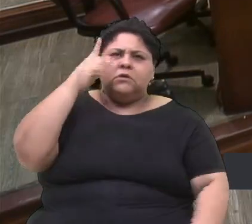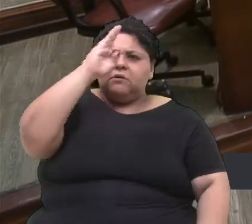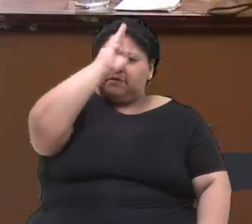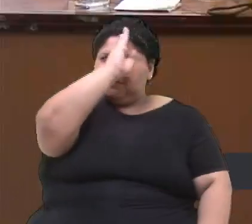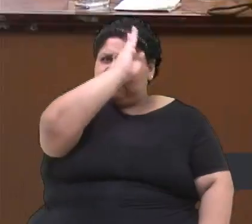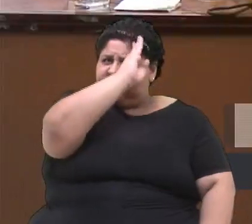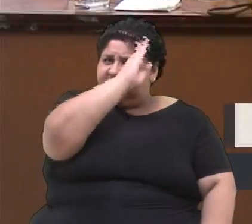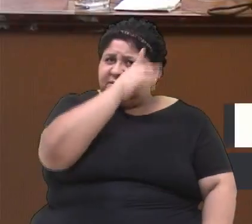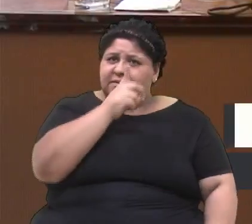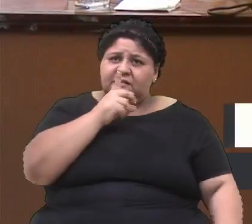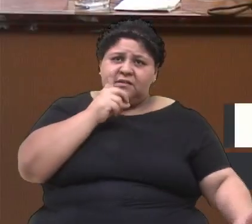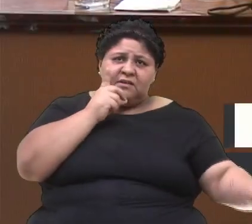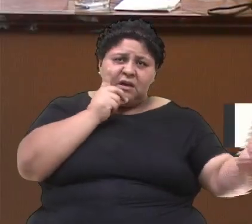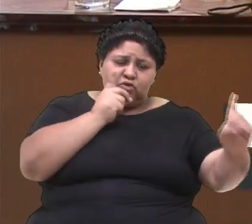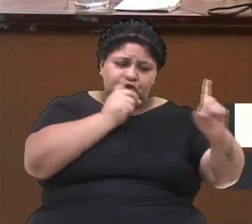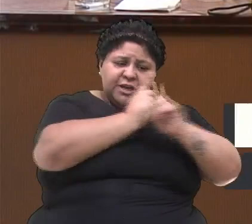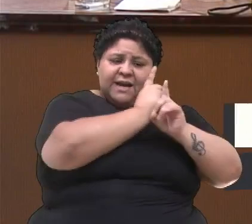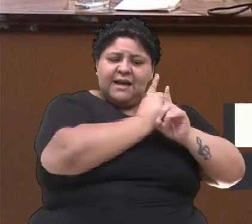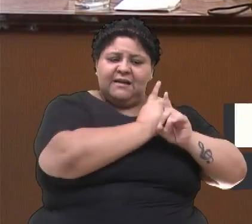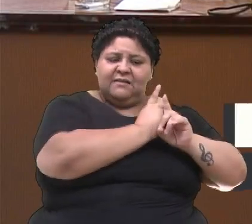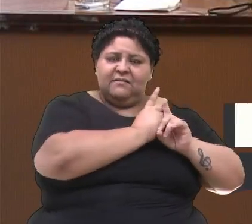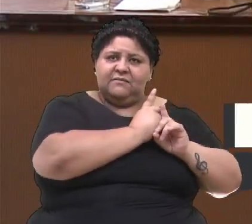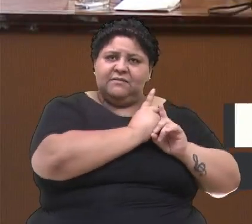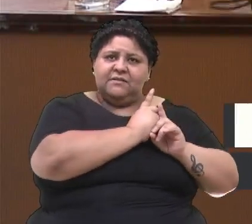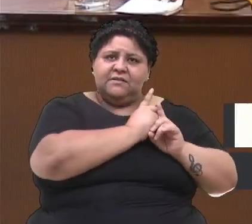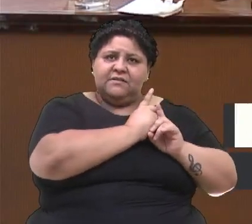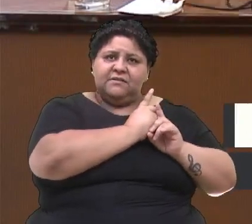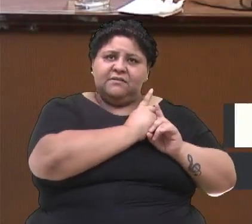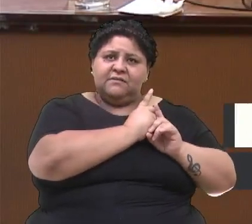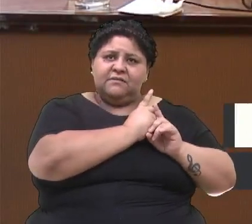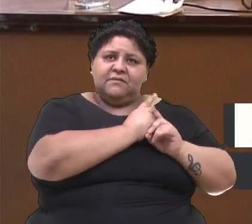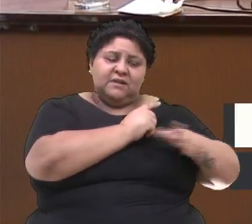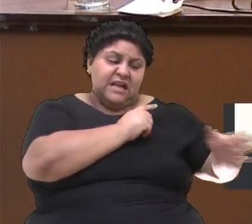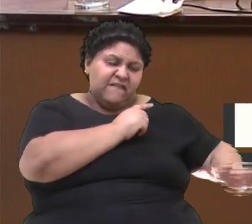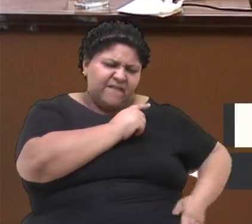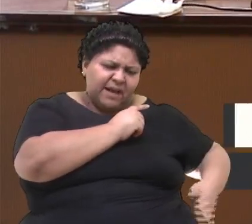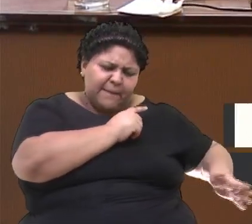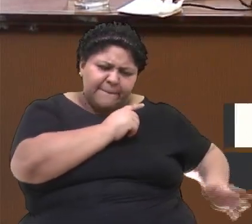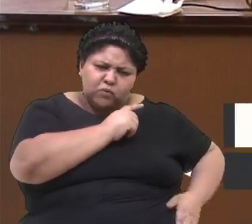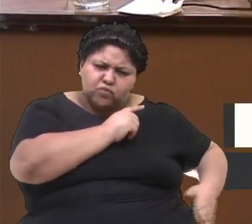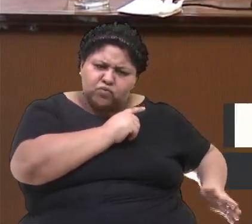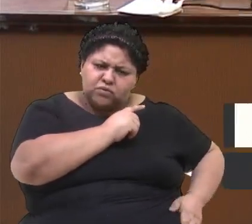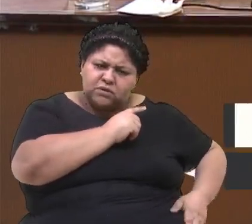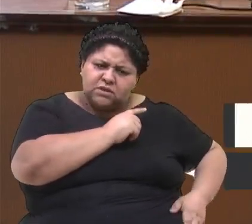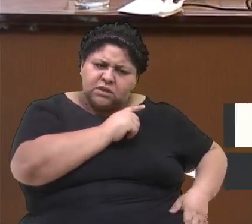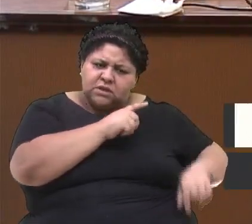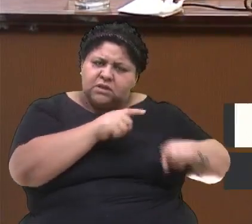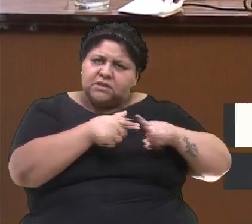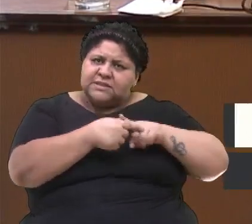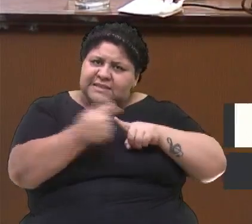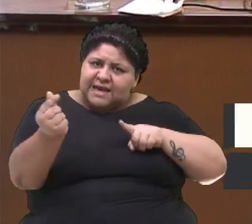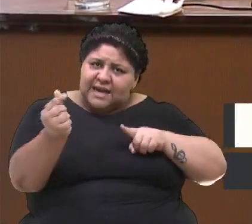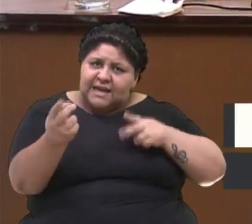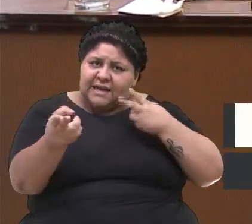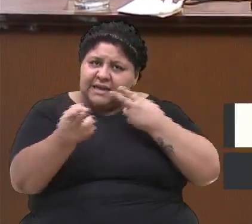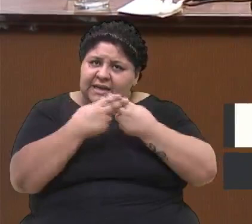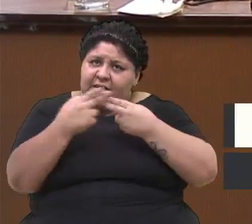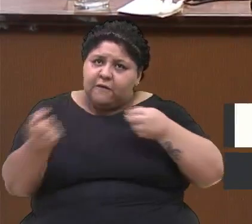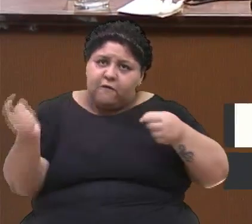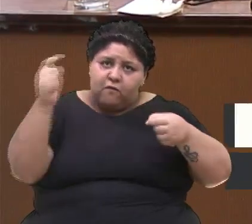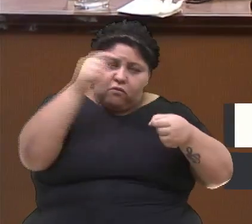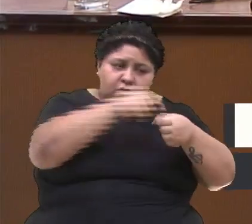ao chegar ao ponto de esse vagabundo sair da cadeia, voltar para sua